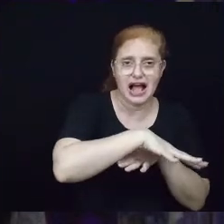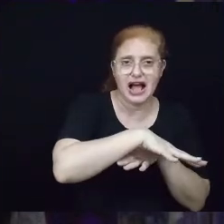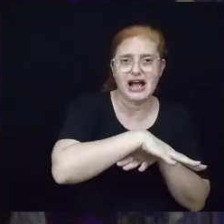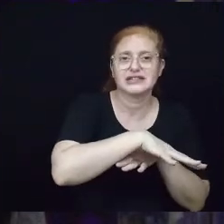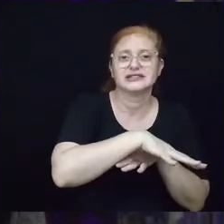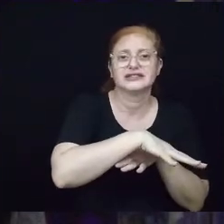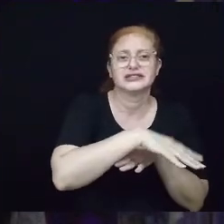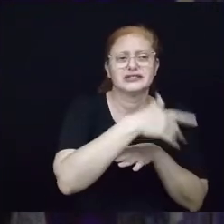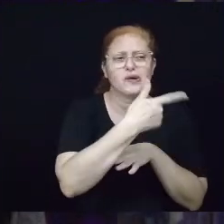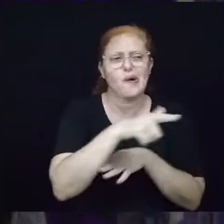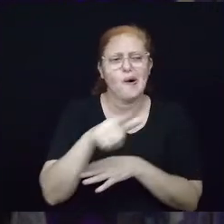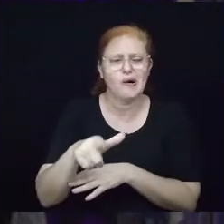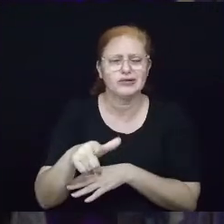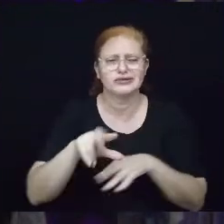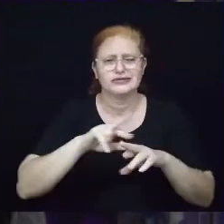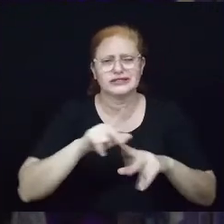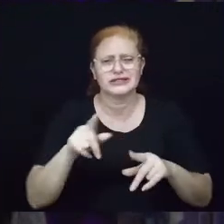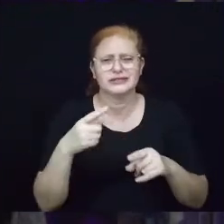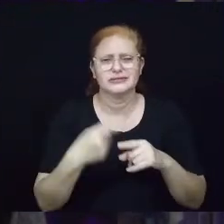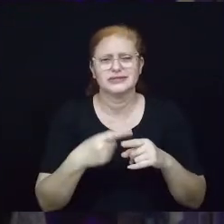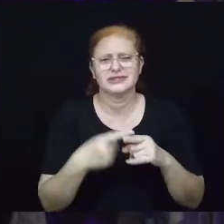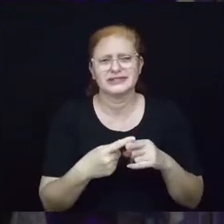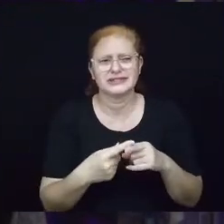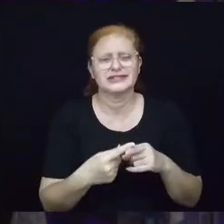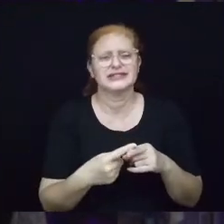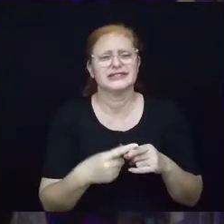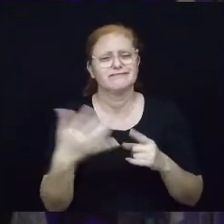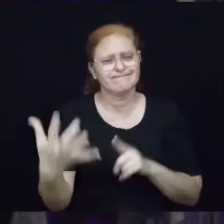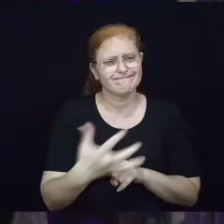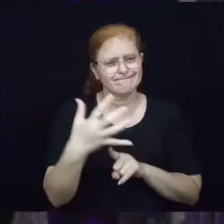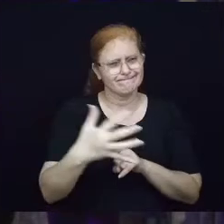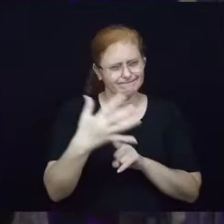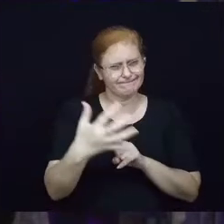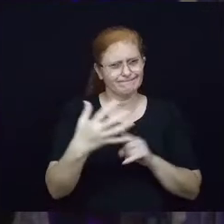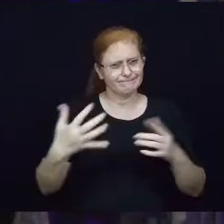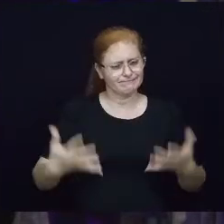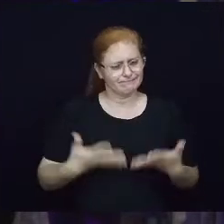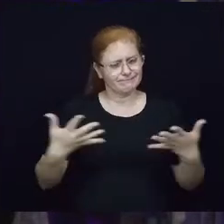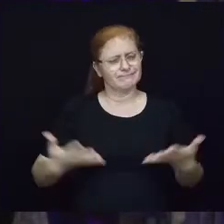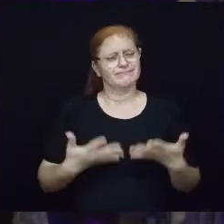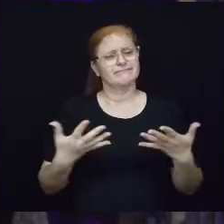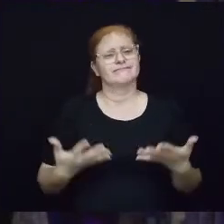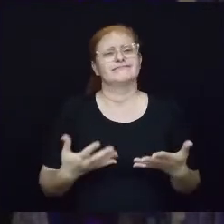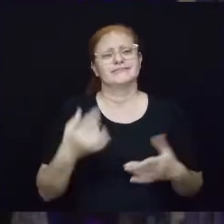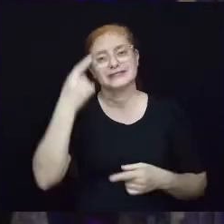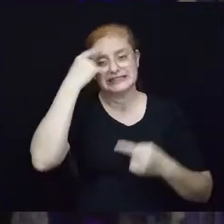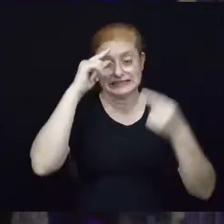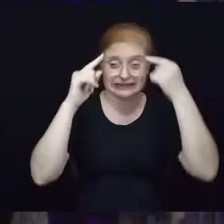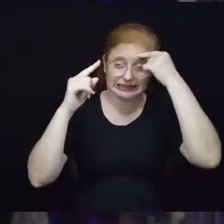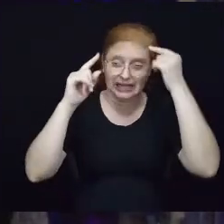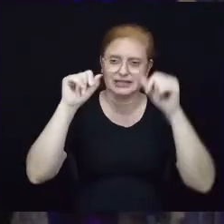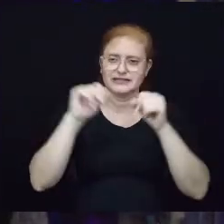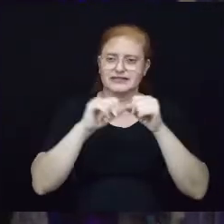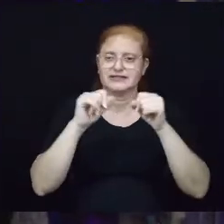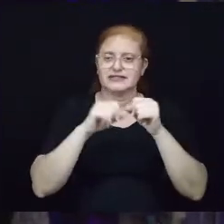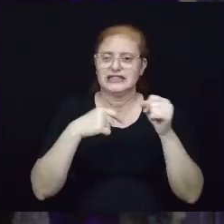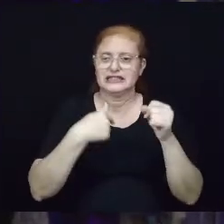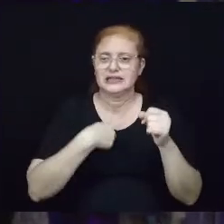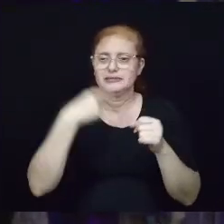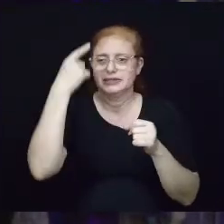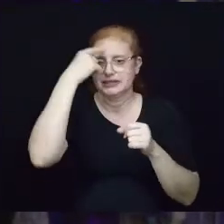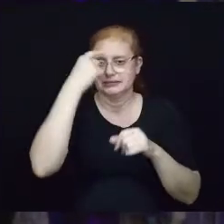Porque são fontes de ideias que me fazem pensar muito mais, assim, né?